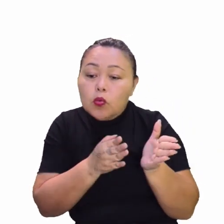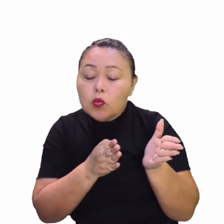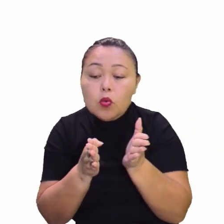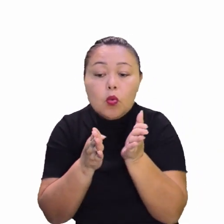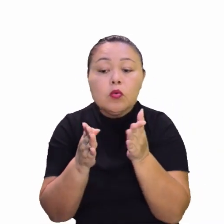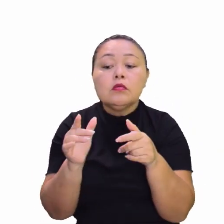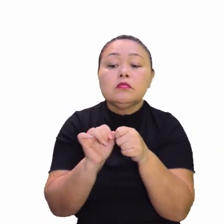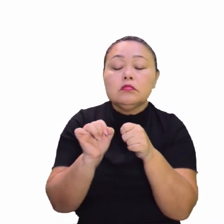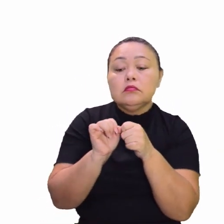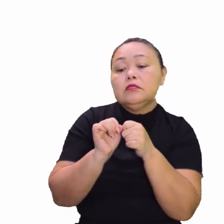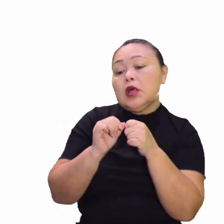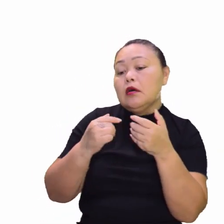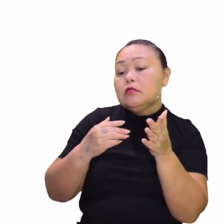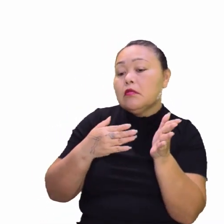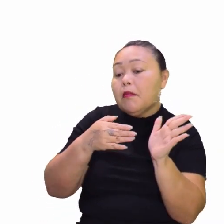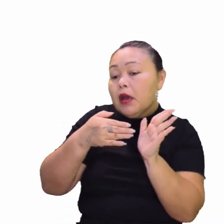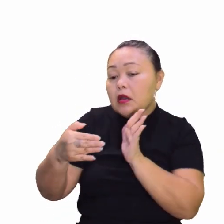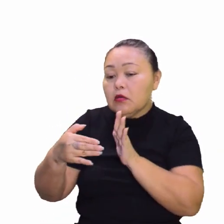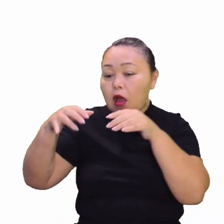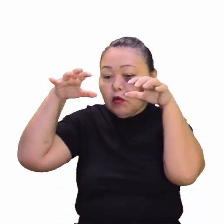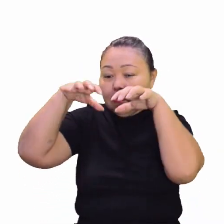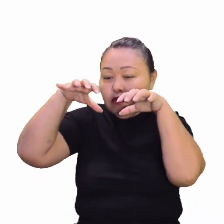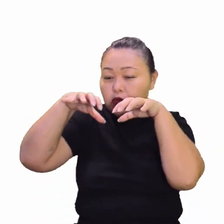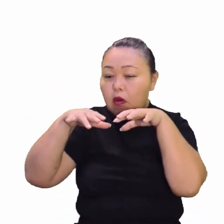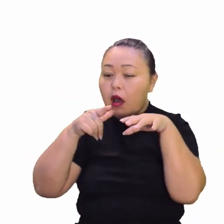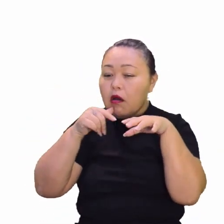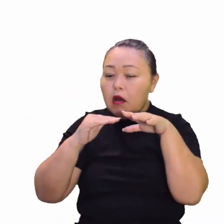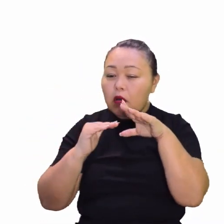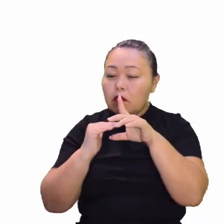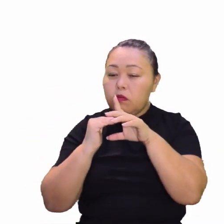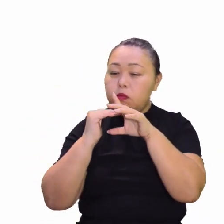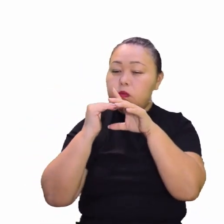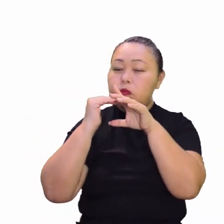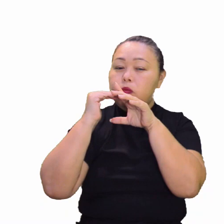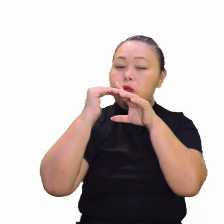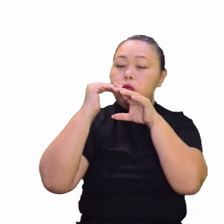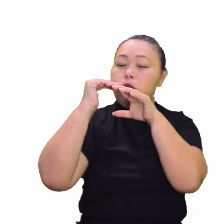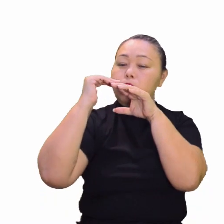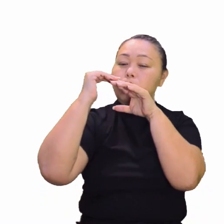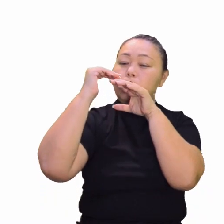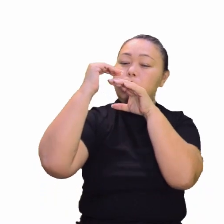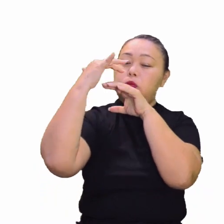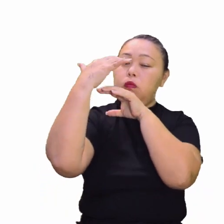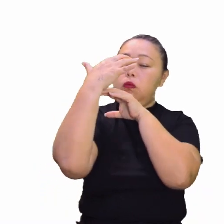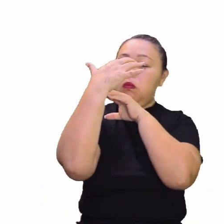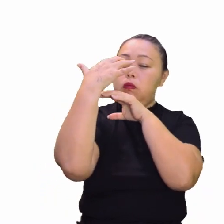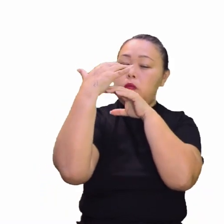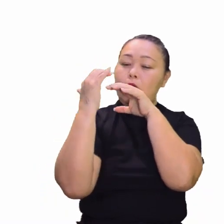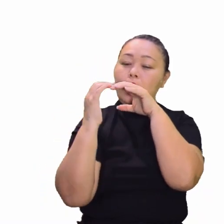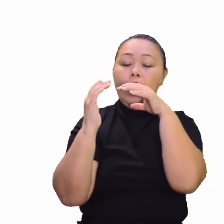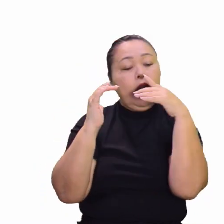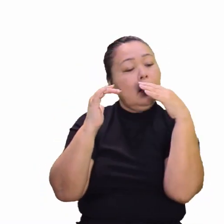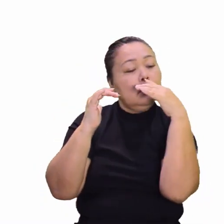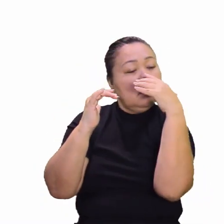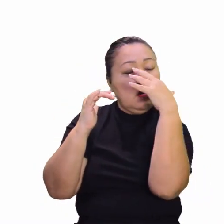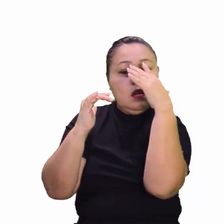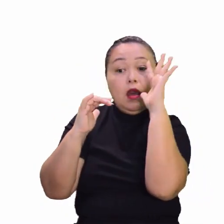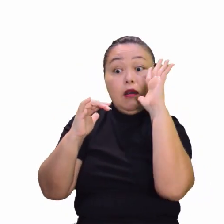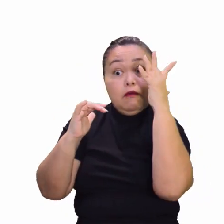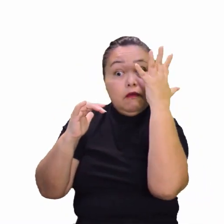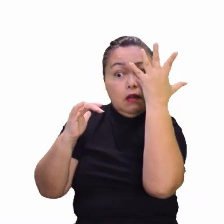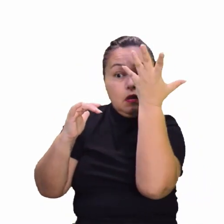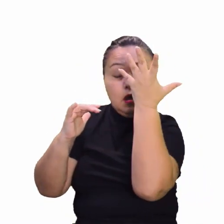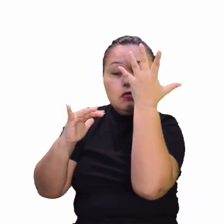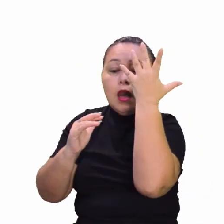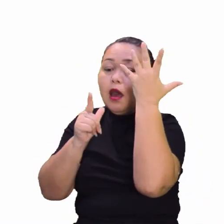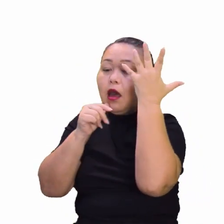período das inundações, o que vai acontecer? Vai alagar essa região florestal. Então, a